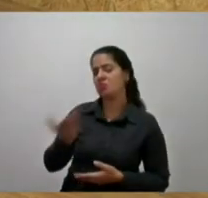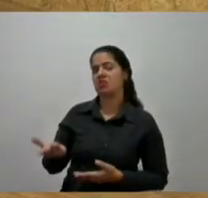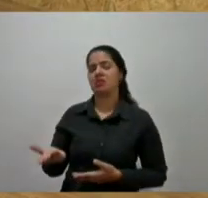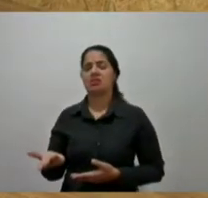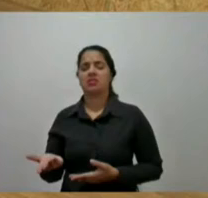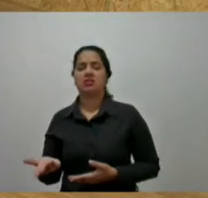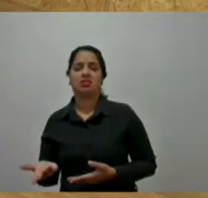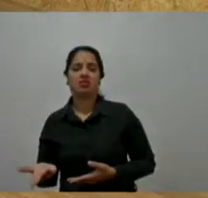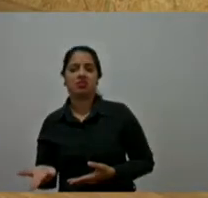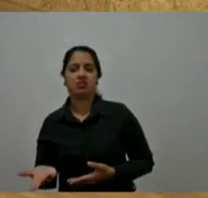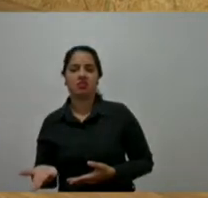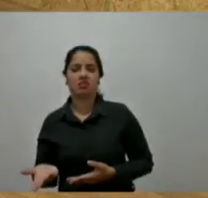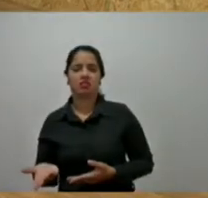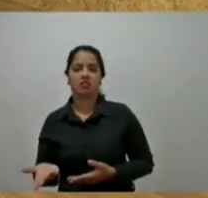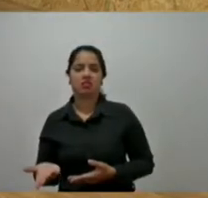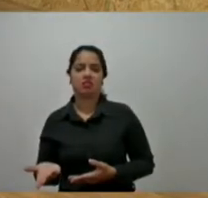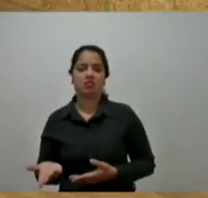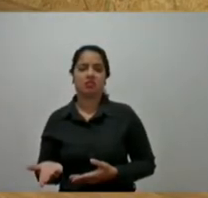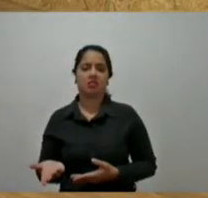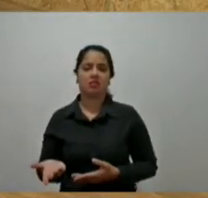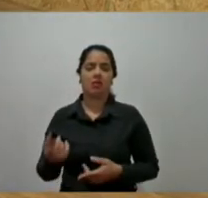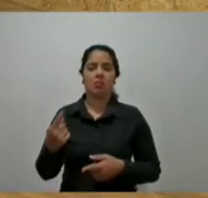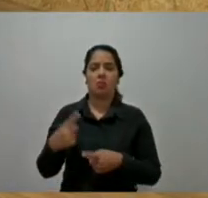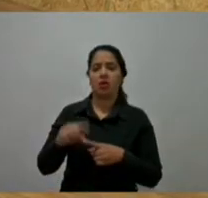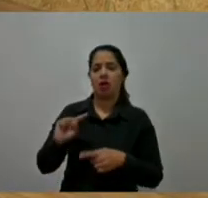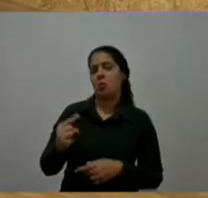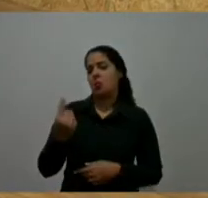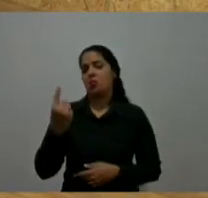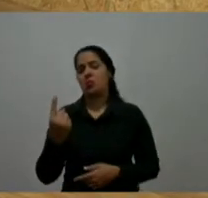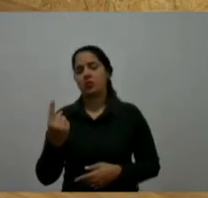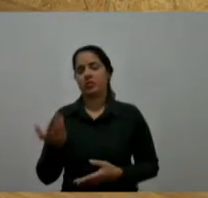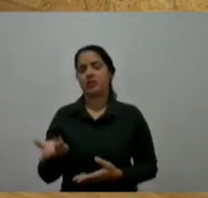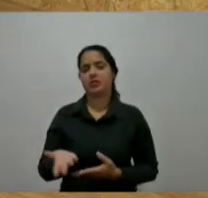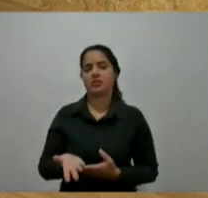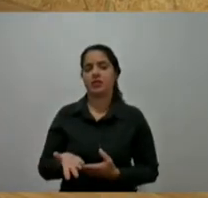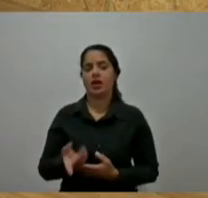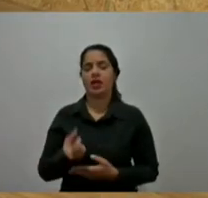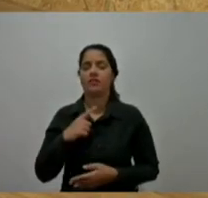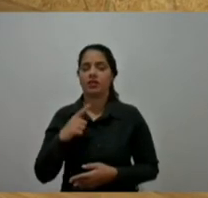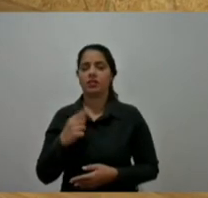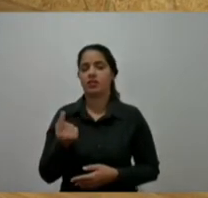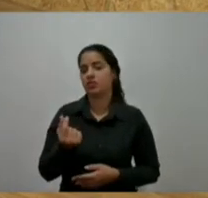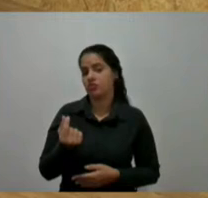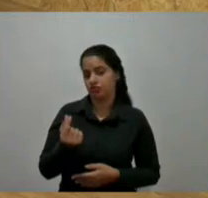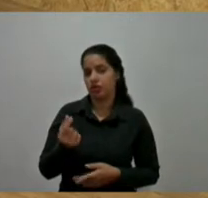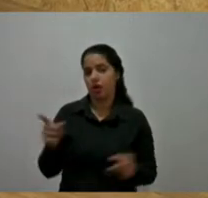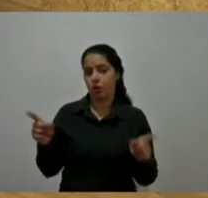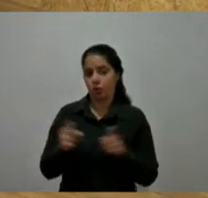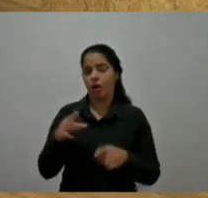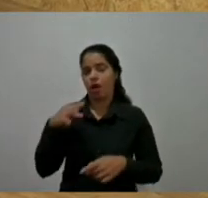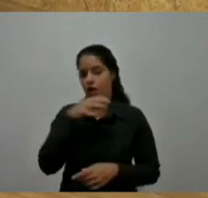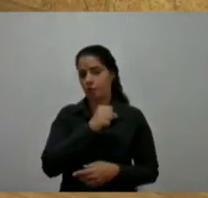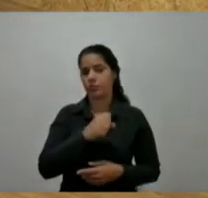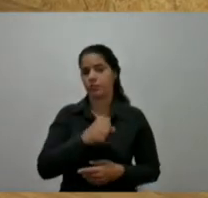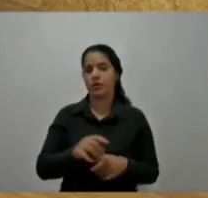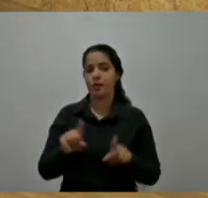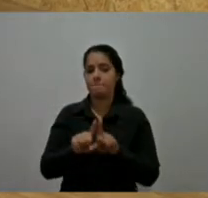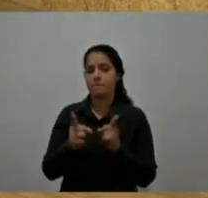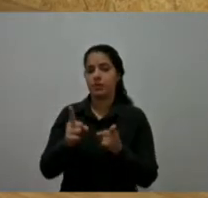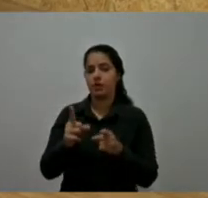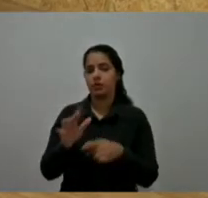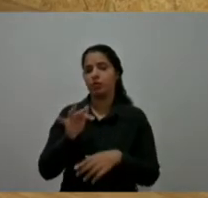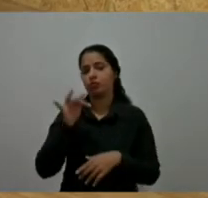opção, ela pode até ganhar dinheiro no curto prazo, mas ela corre um risco tremendo de vir uma alternativa e perder. Por